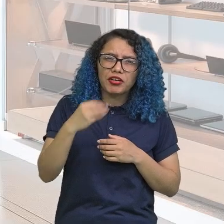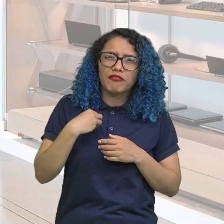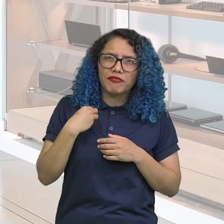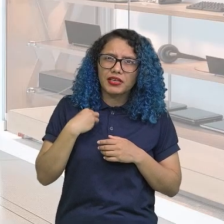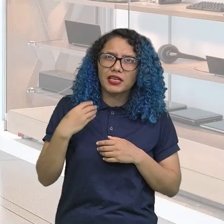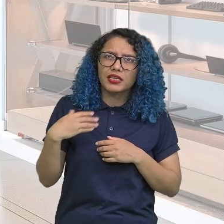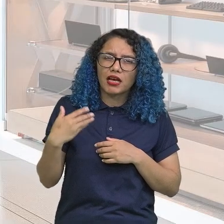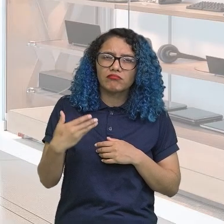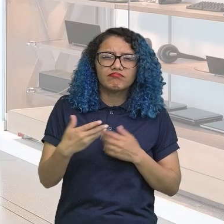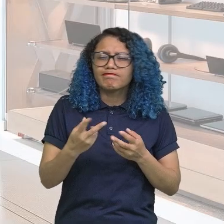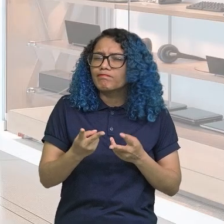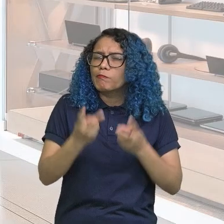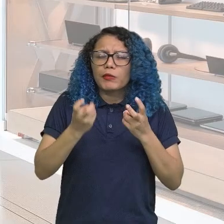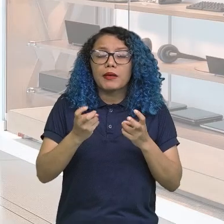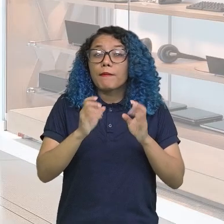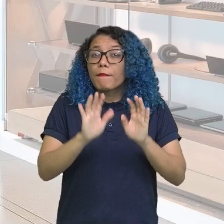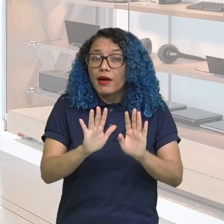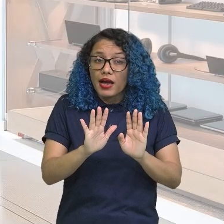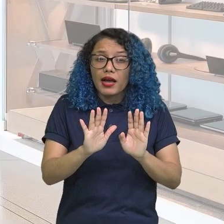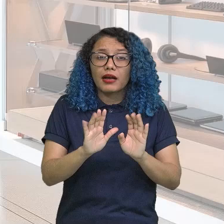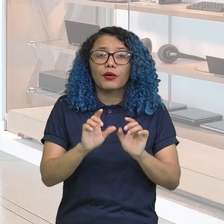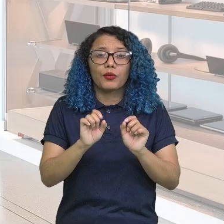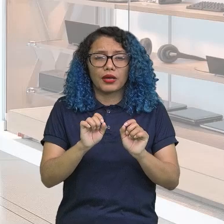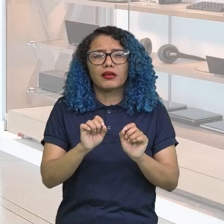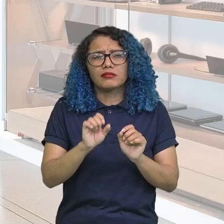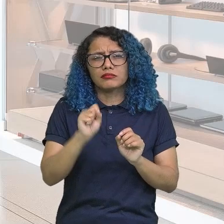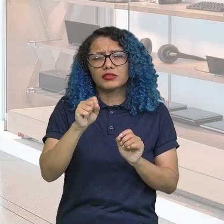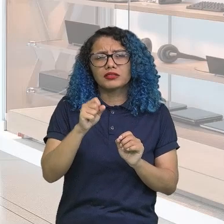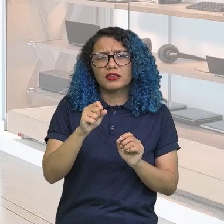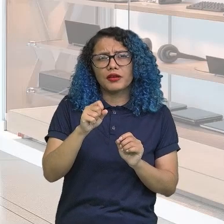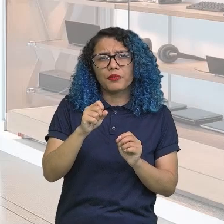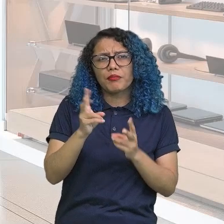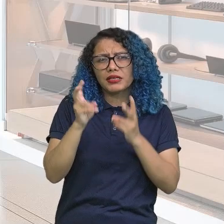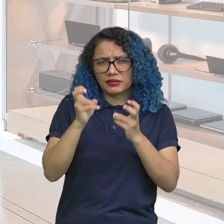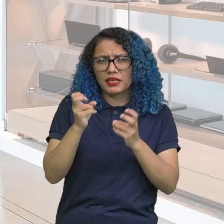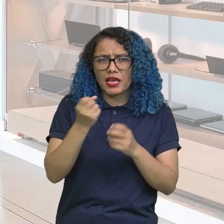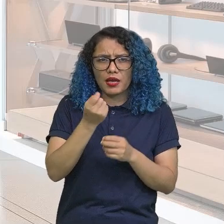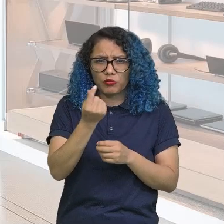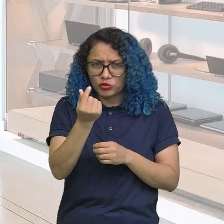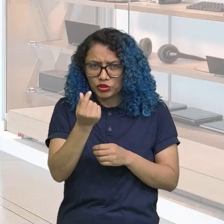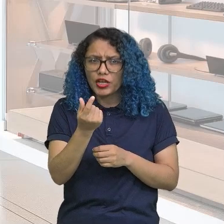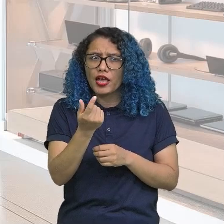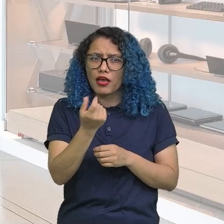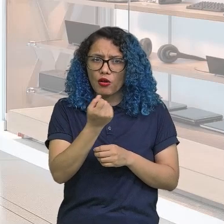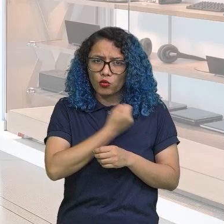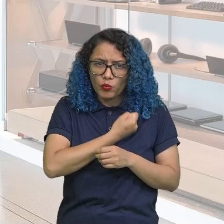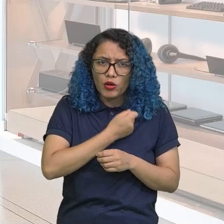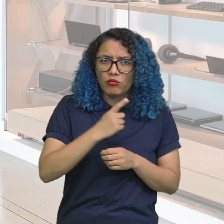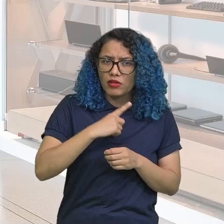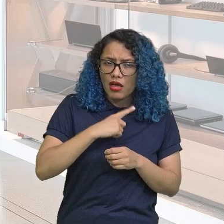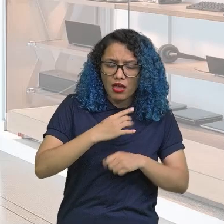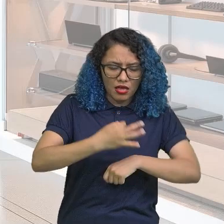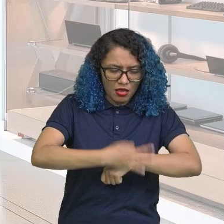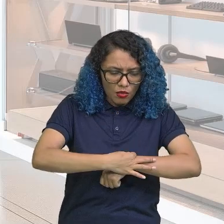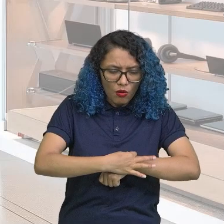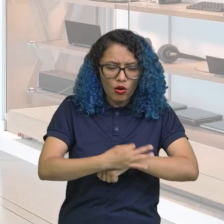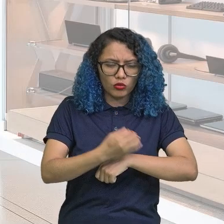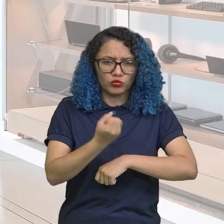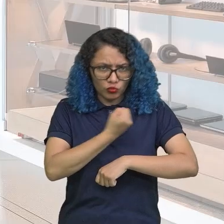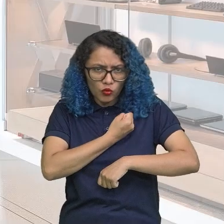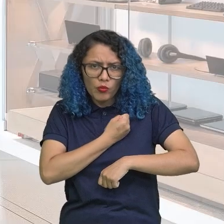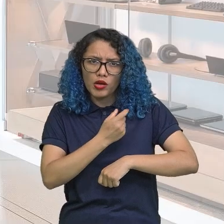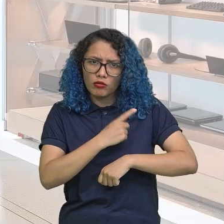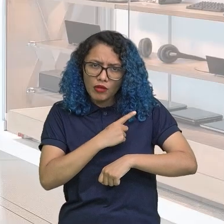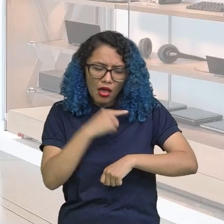acaba não percebendo, mas você pode dizer assim, mas eu percebo que tem número ali no dinheiro e no relógio, tudo bem, mas você sabia que ele